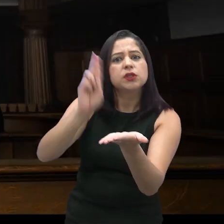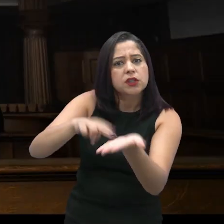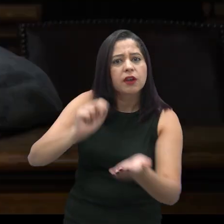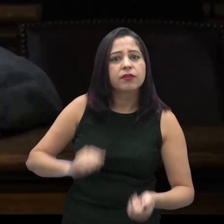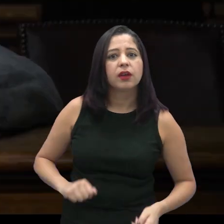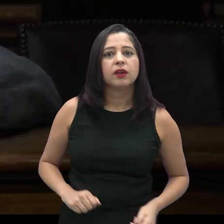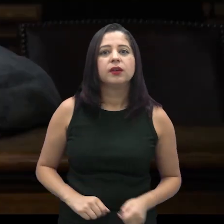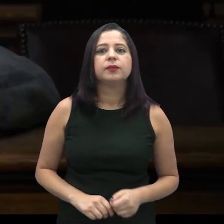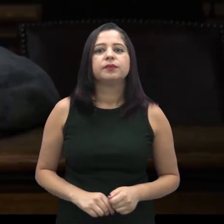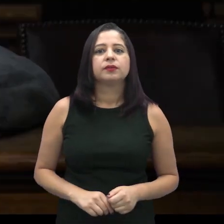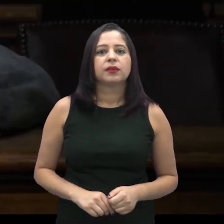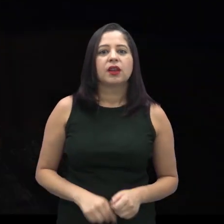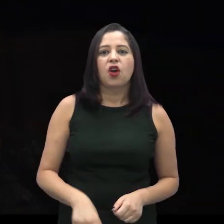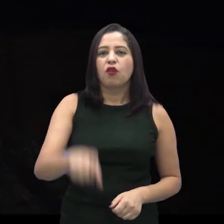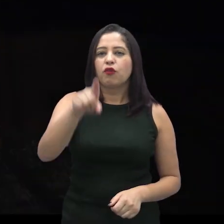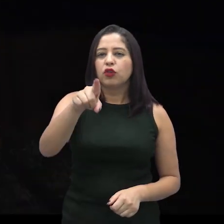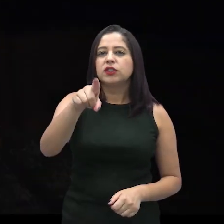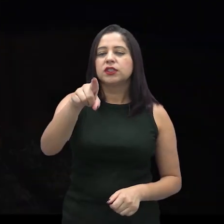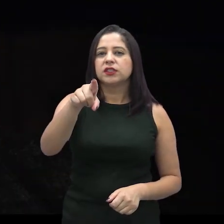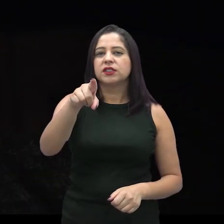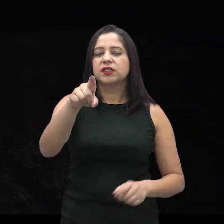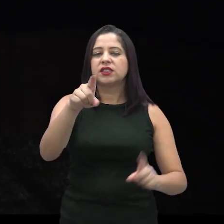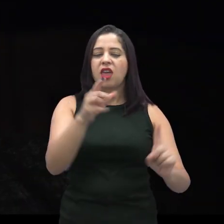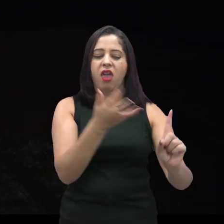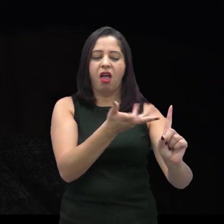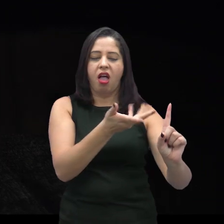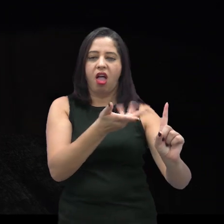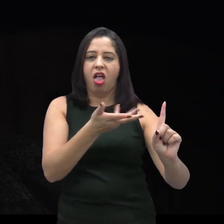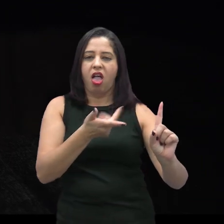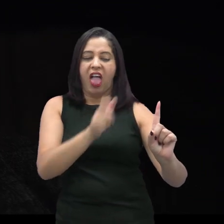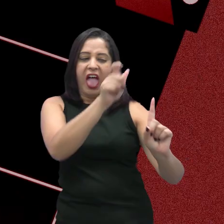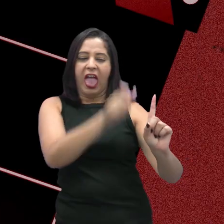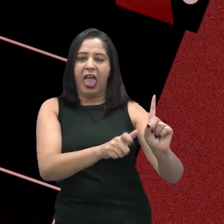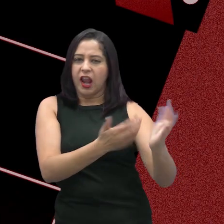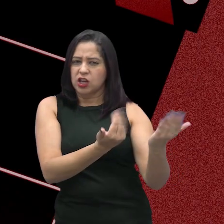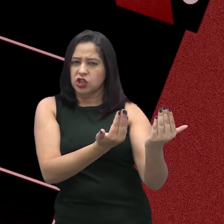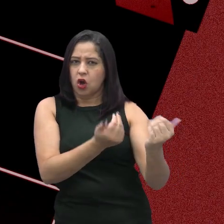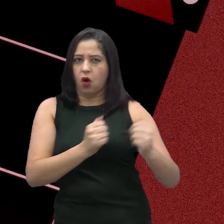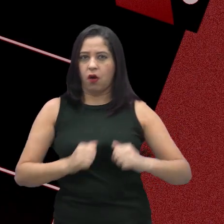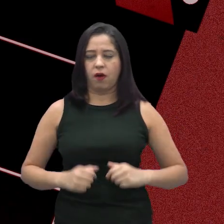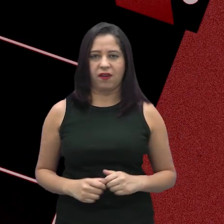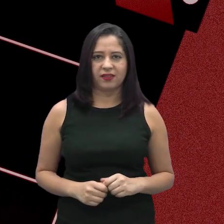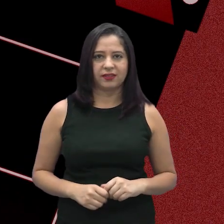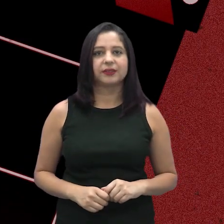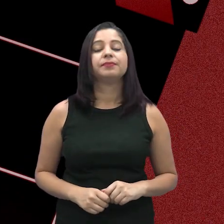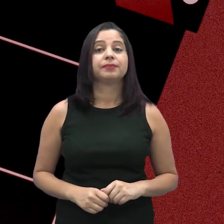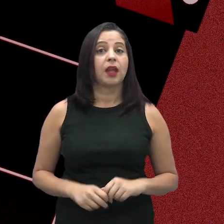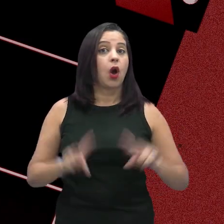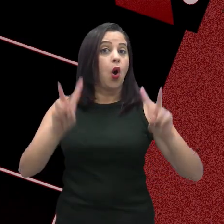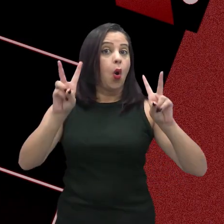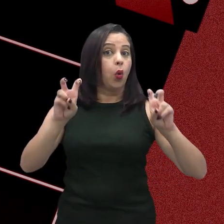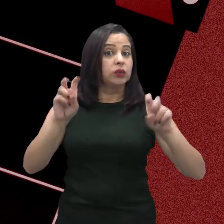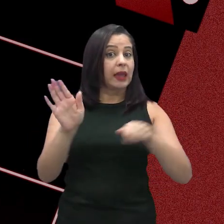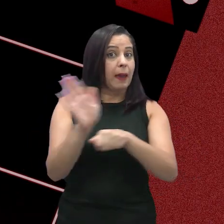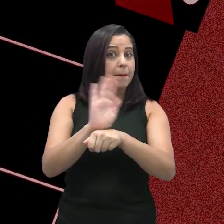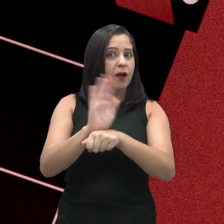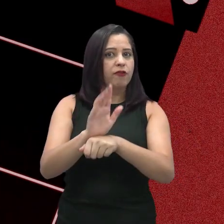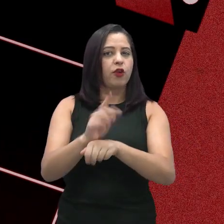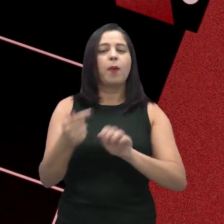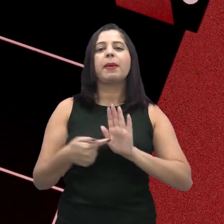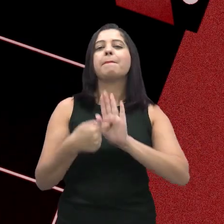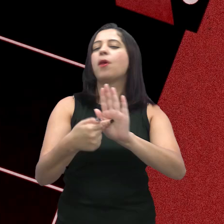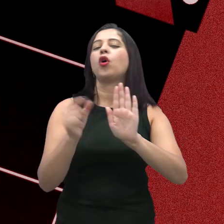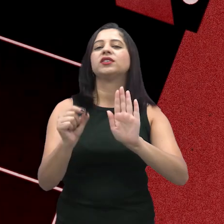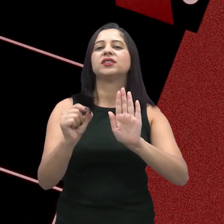Rose Gooding, who allegedly harassed a pretty young Christian woman. Este filme fala sobre aparências, aquele famoso